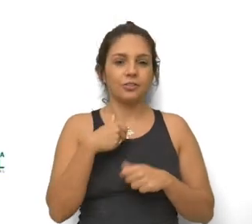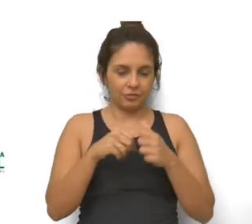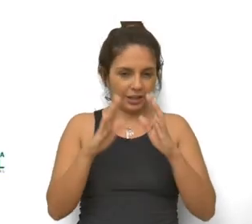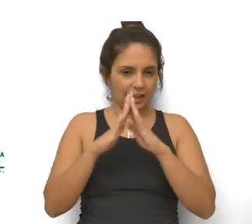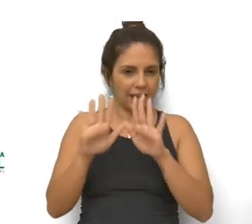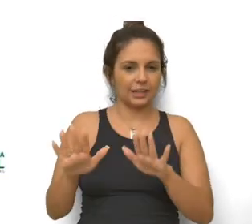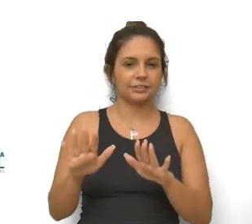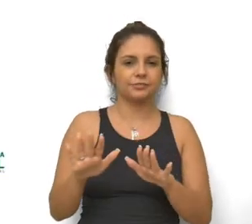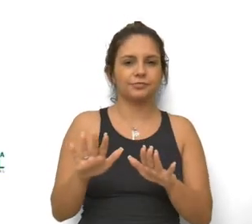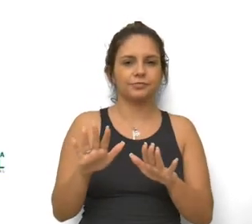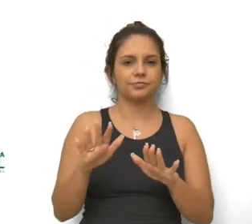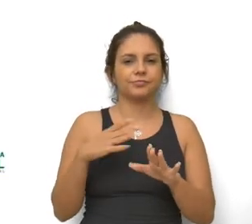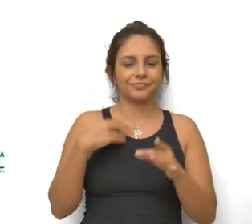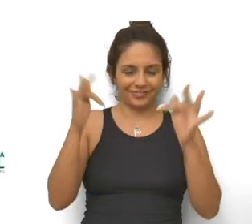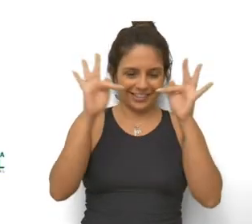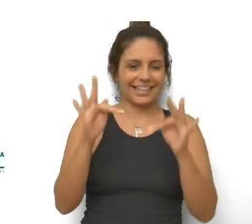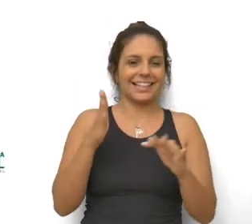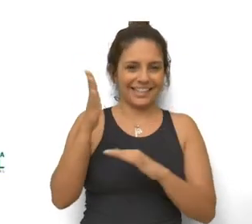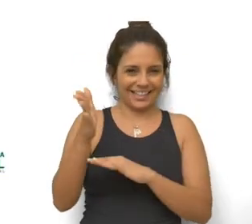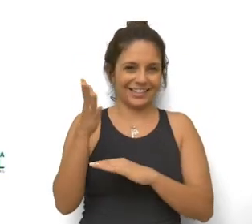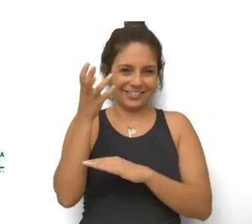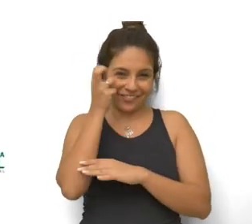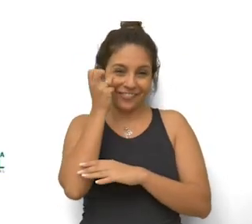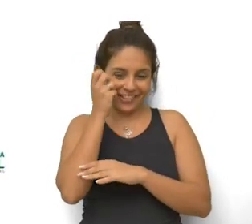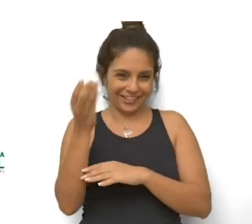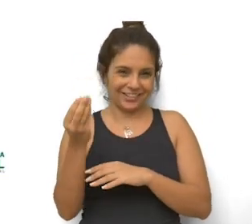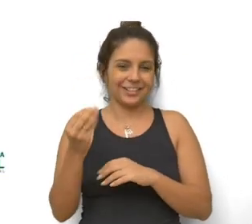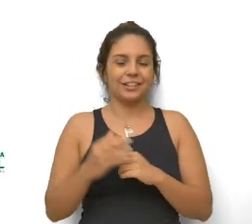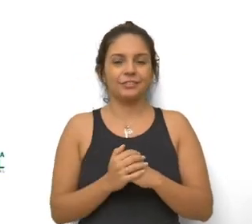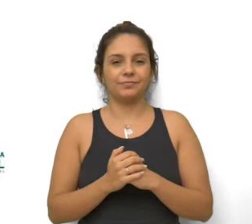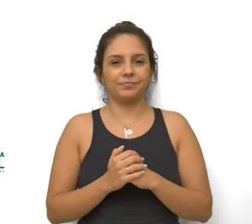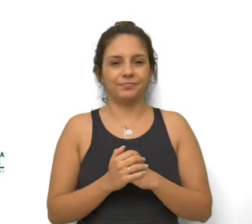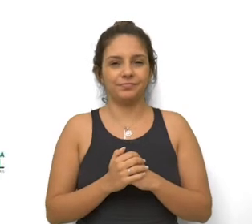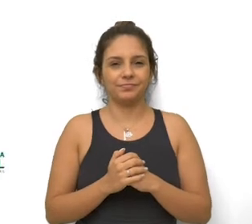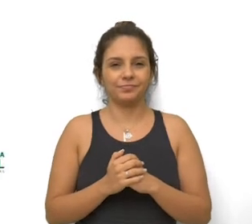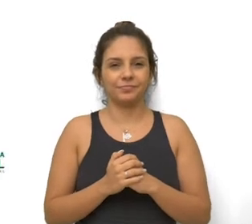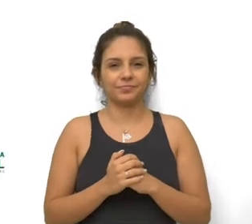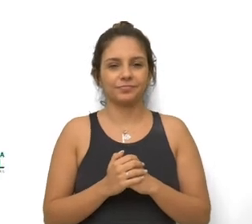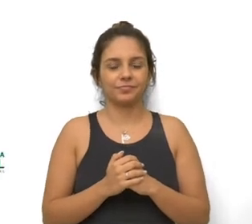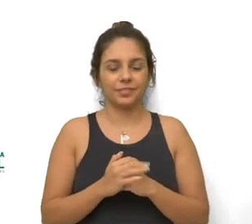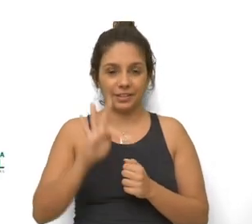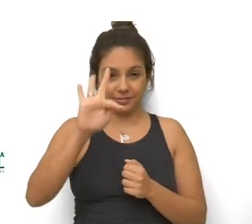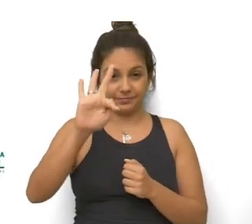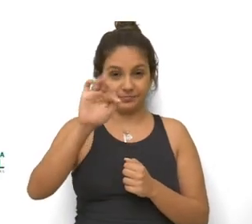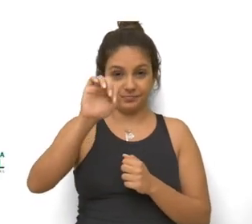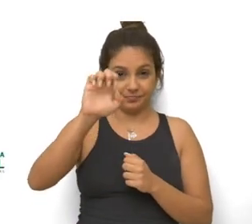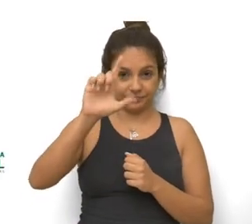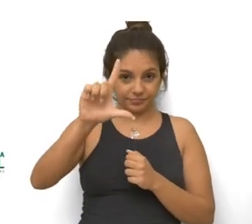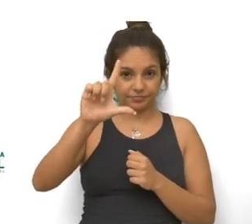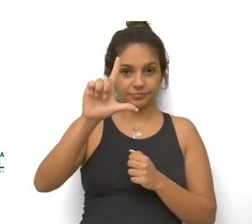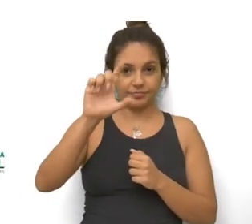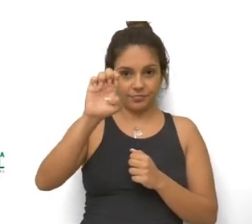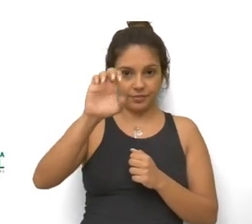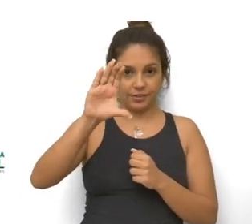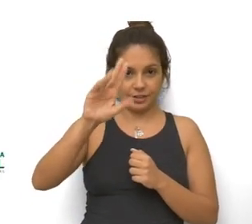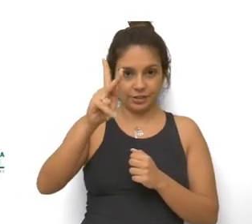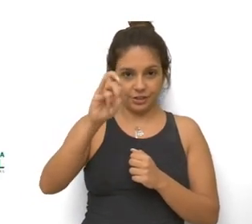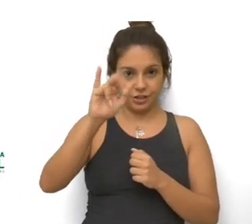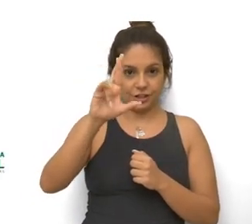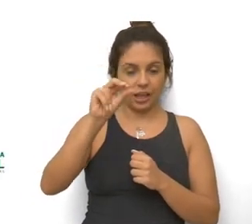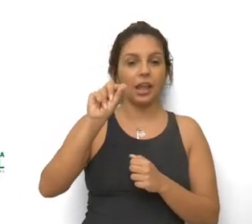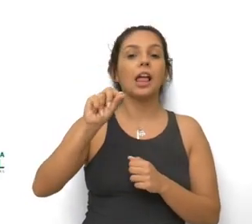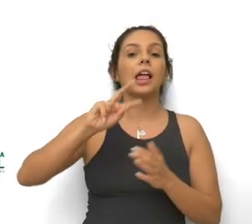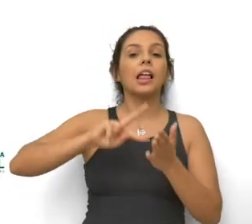naquela casa, tive a felicidade de me hospedar muitas vezes lá com o querido Neme. Numa flecheira, para quem está assistindo a gente, não sabe, é o